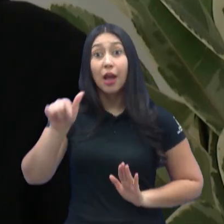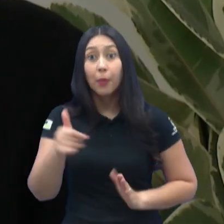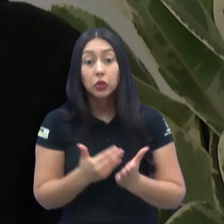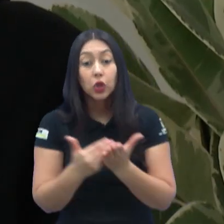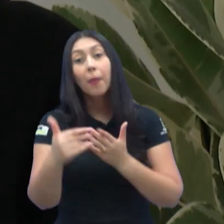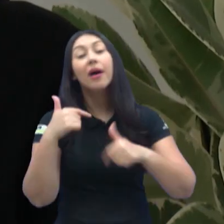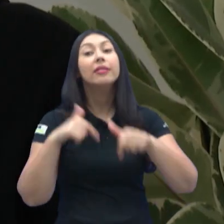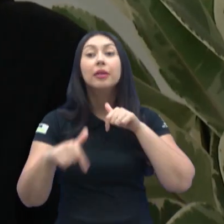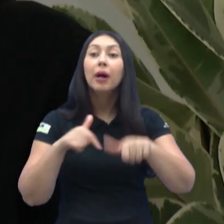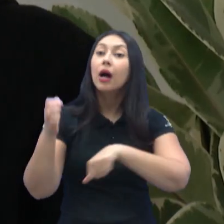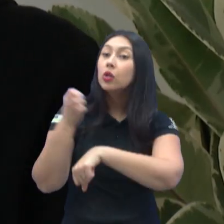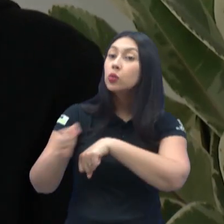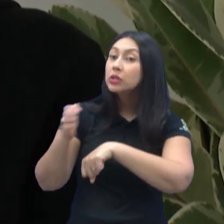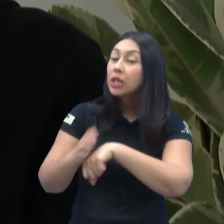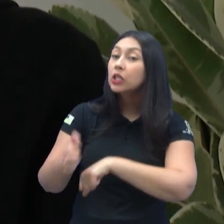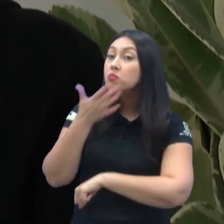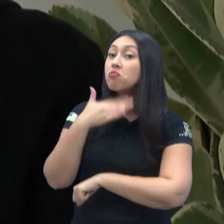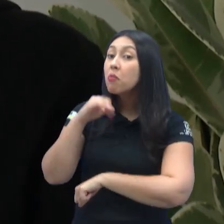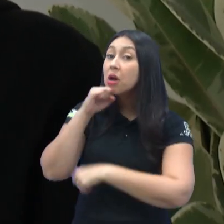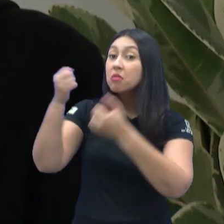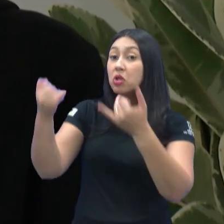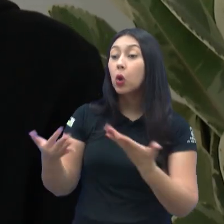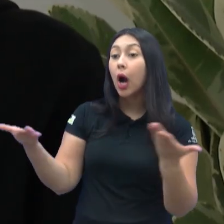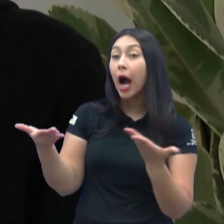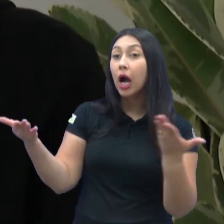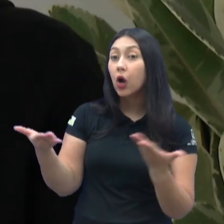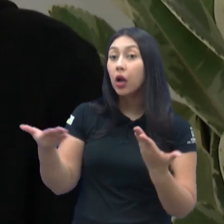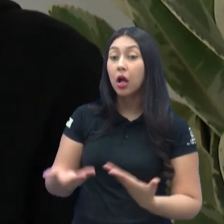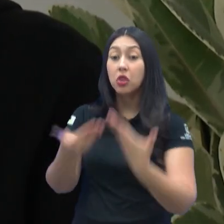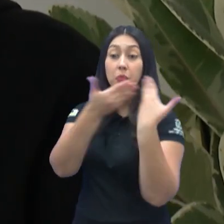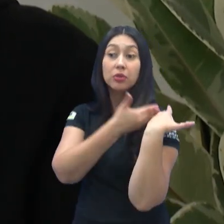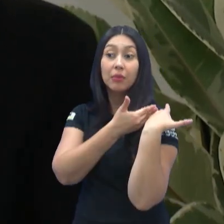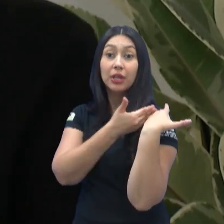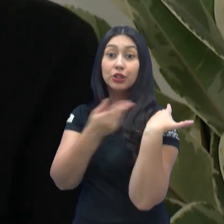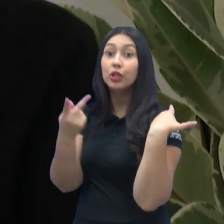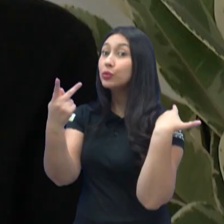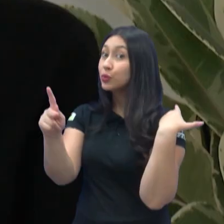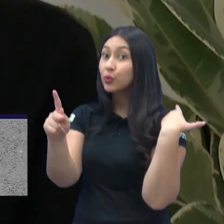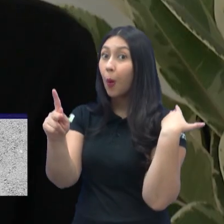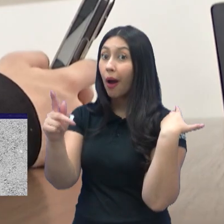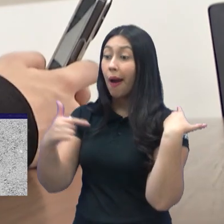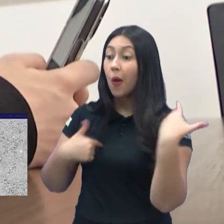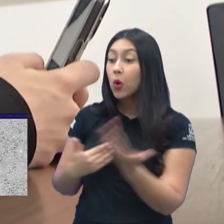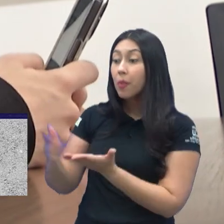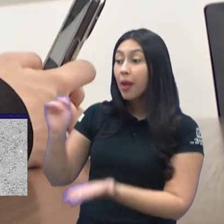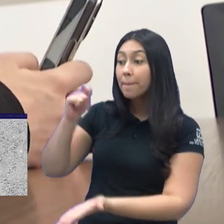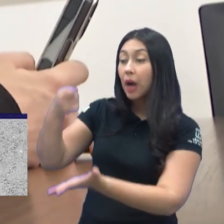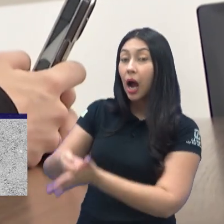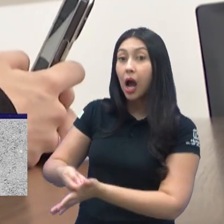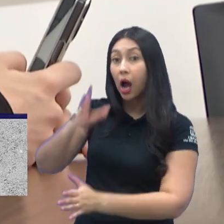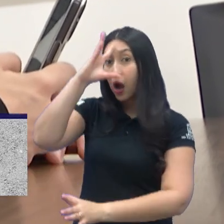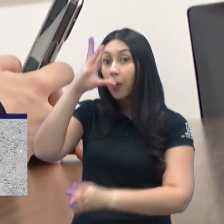primeiro estágio, que aí ele falou, aí ele transferiu todas as contas, tanto de faculdade, tudo pra eu pagar. Foi quando eu comecei a entender mais sobre